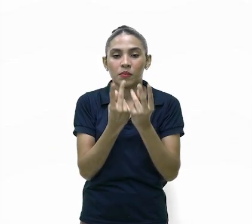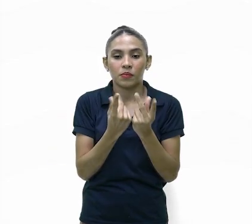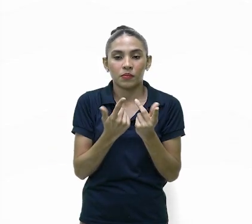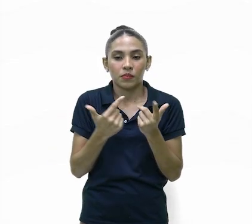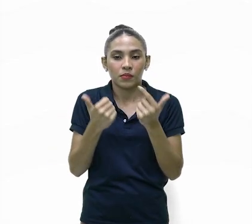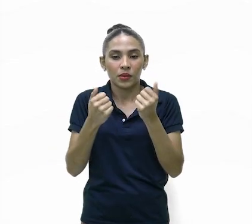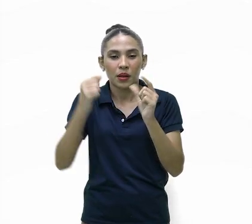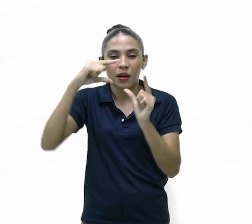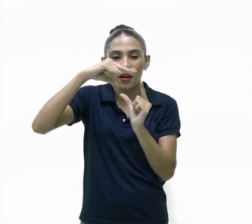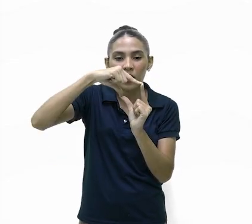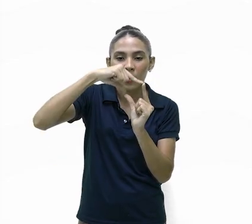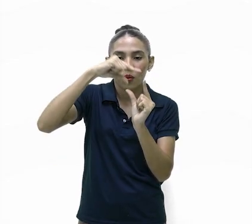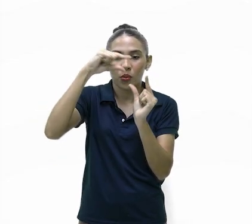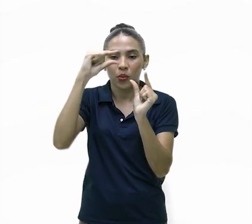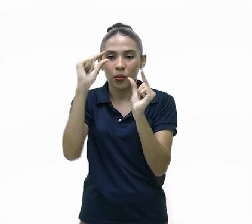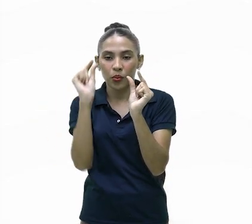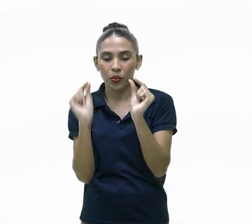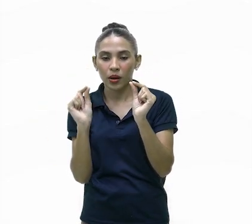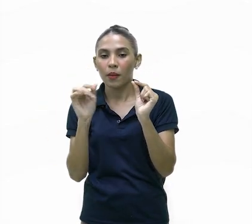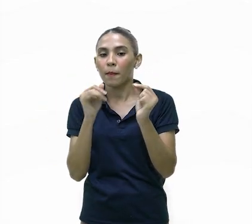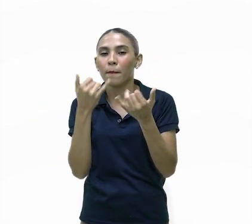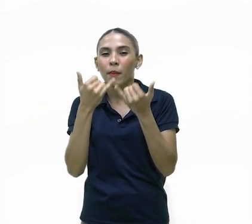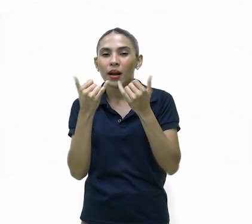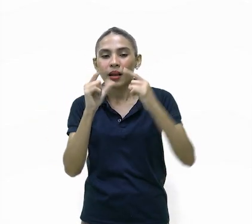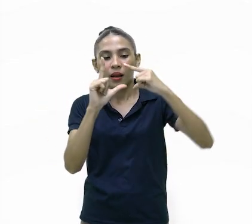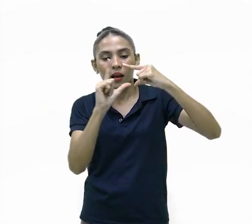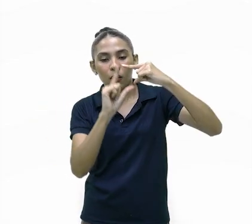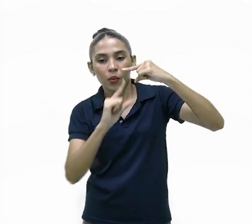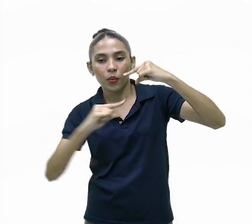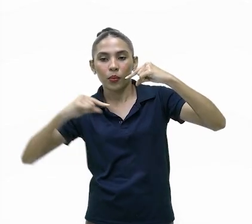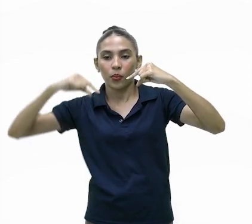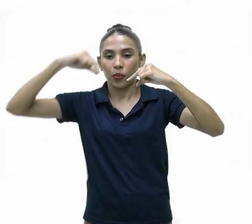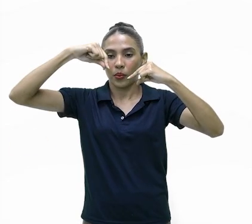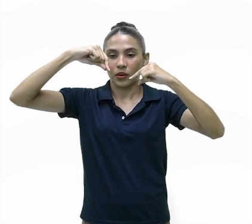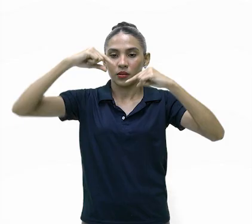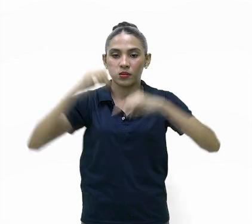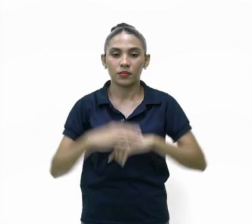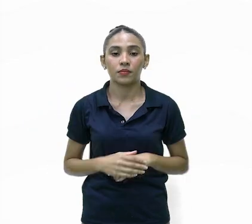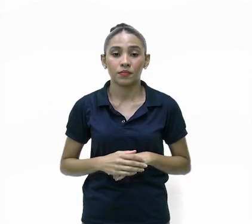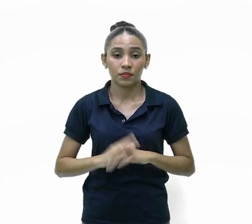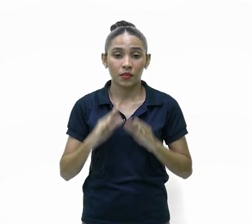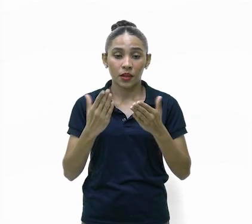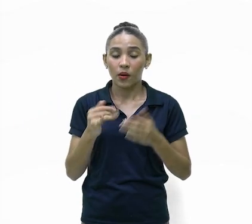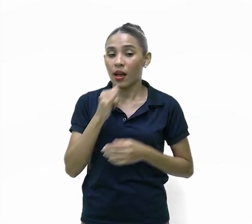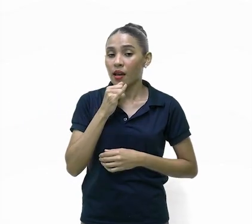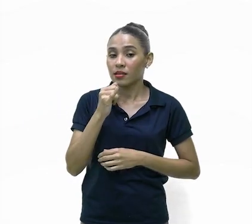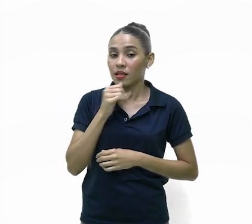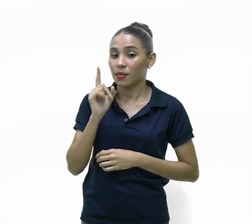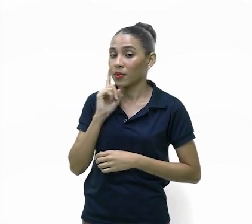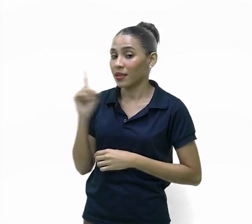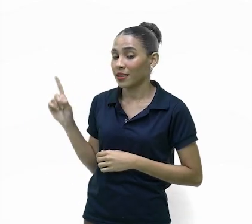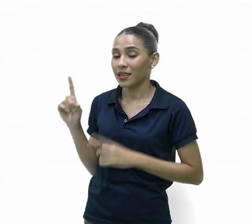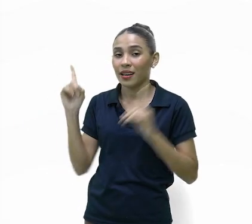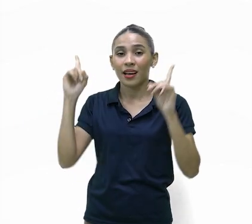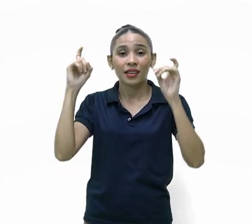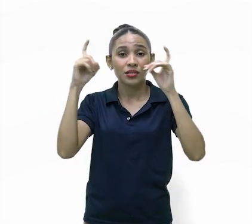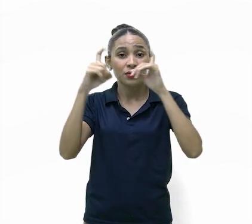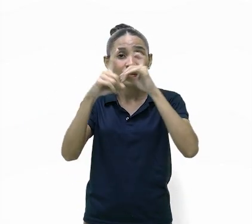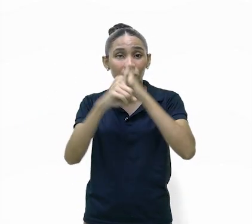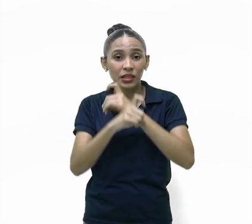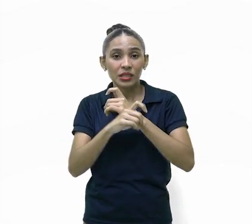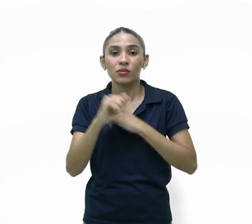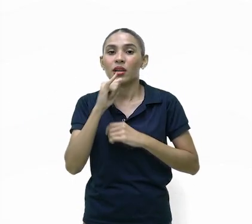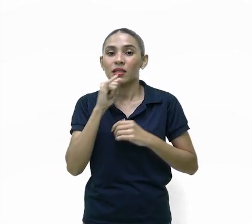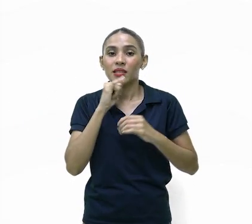de foice, né, que está aí à sua direita da tela, na imagem abaixo. Então, essa condição ela dificulta a passagem